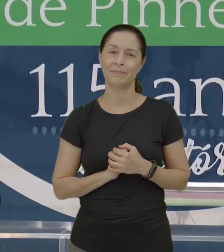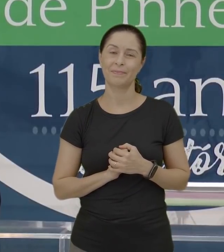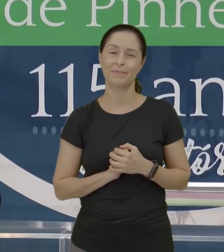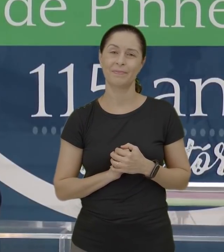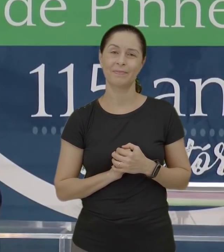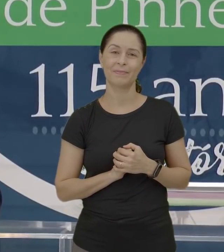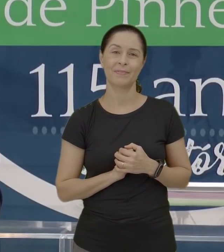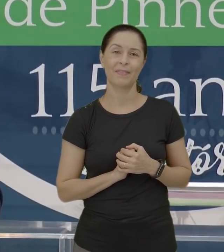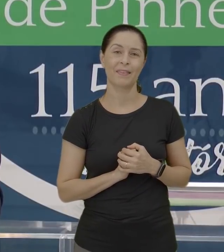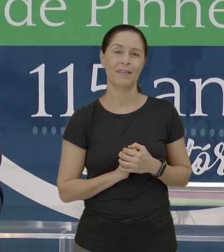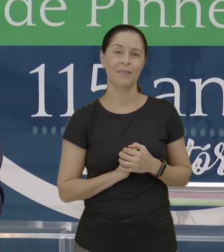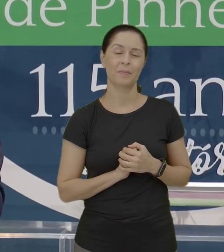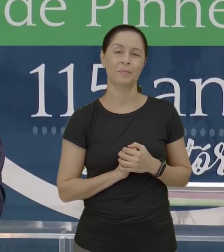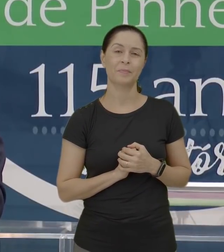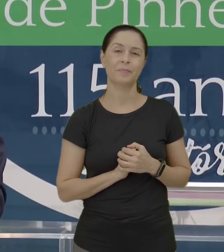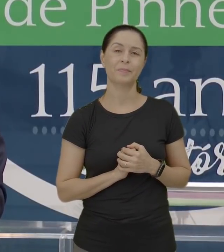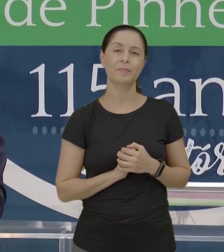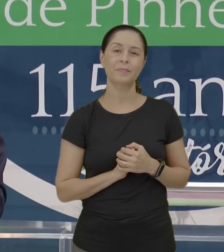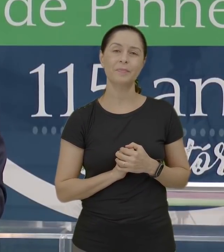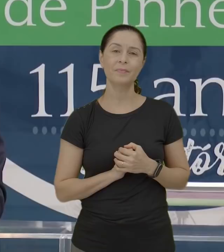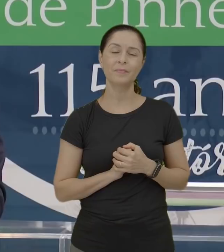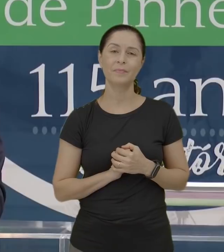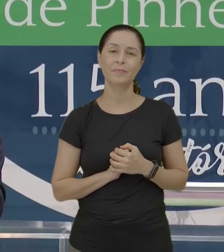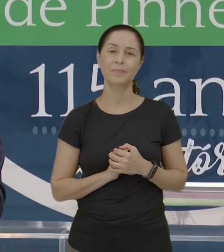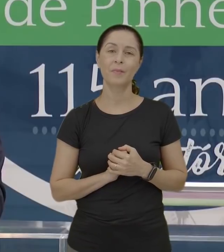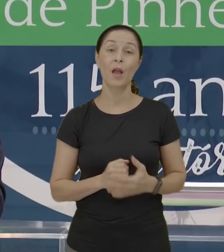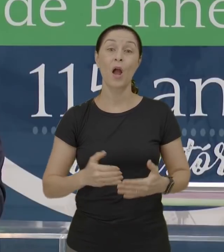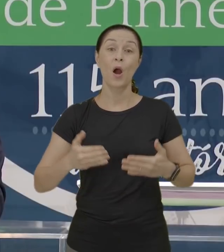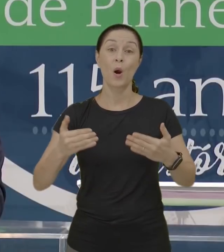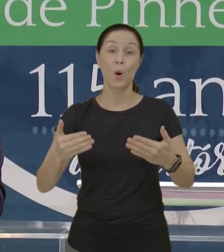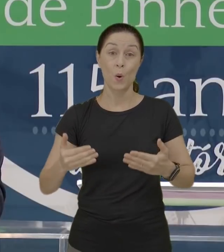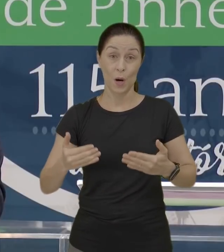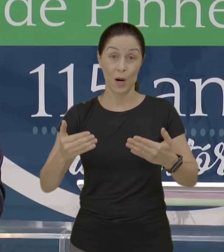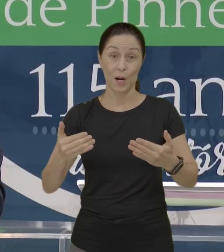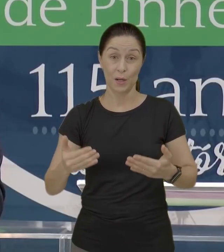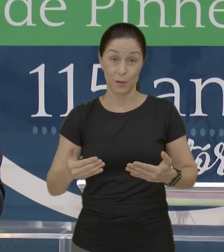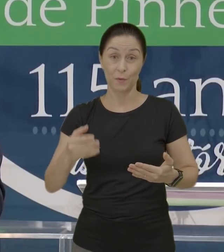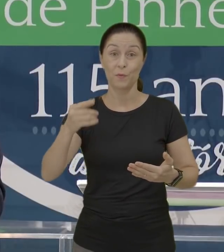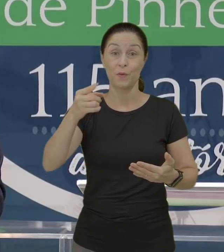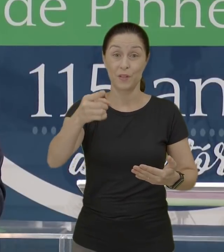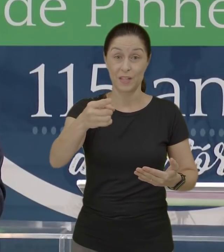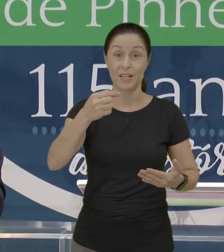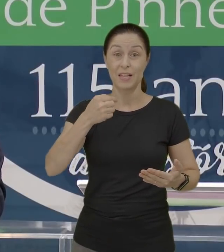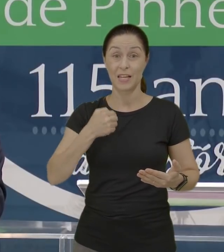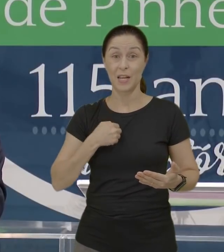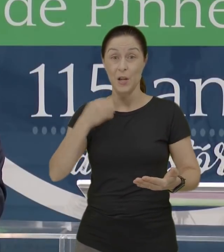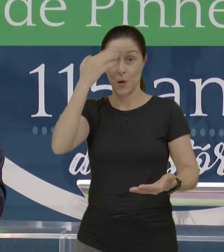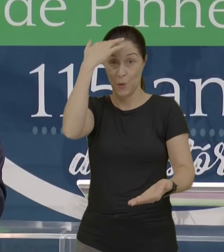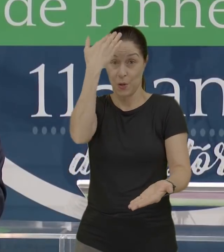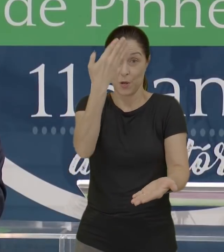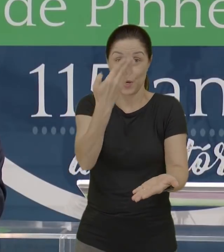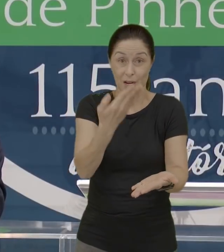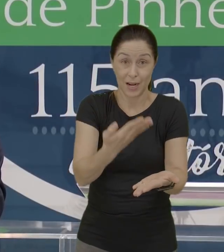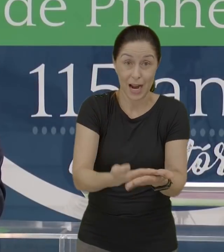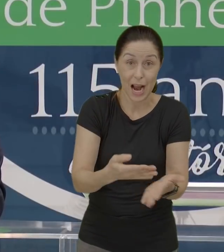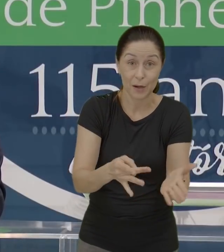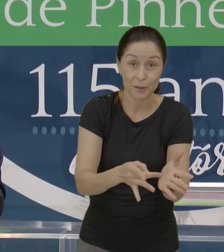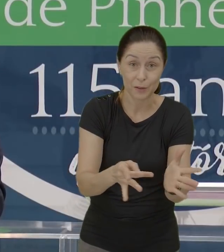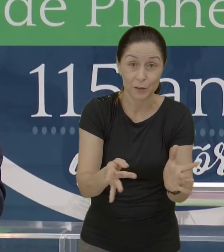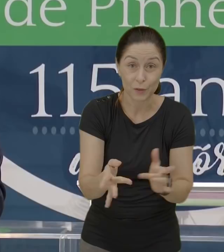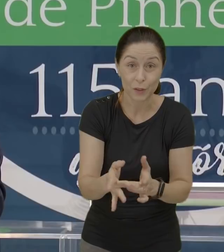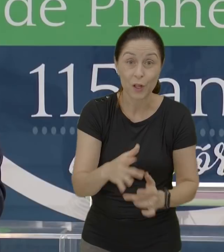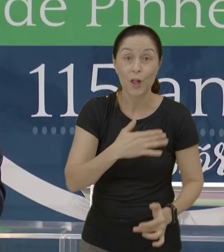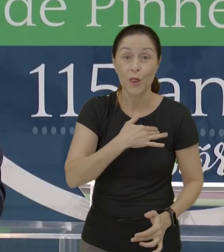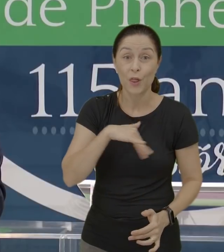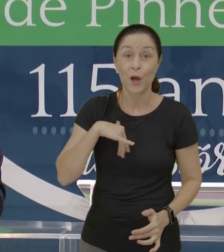Não é isso. No momento em que você crê no Senhor Jesus, você já tem a certeza, a